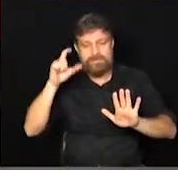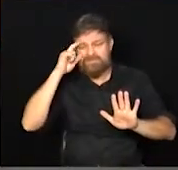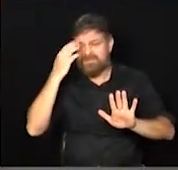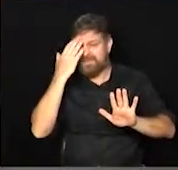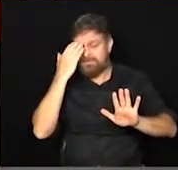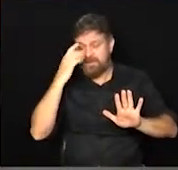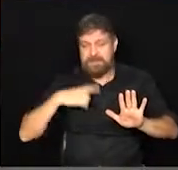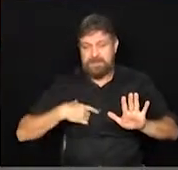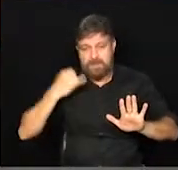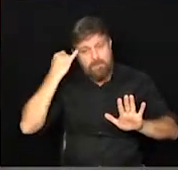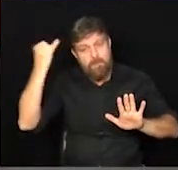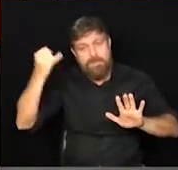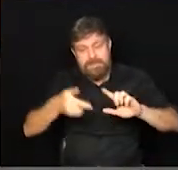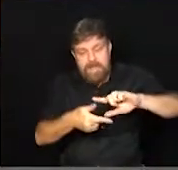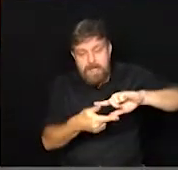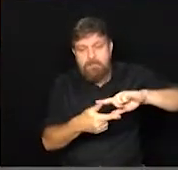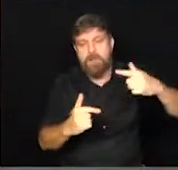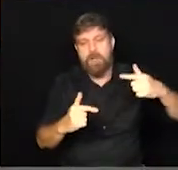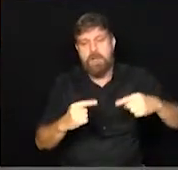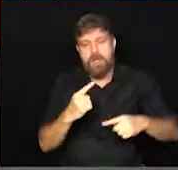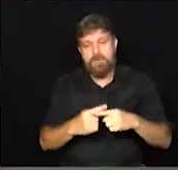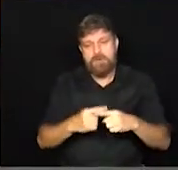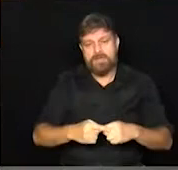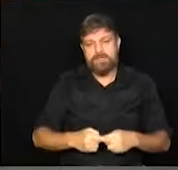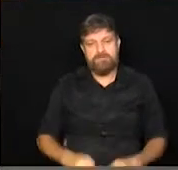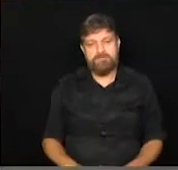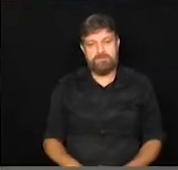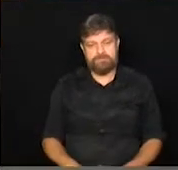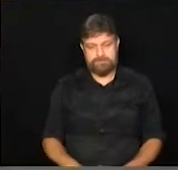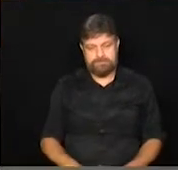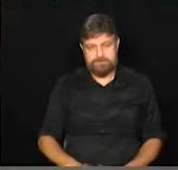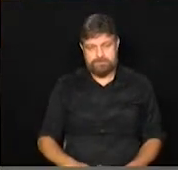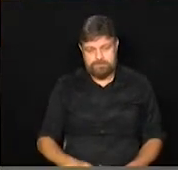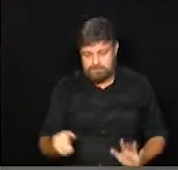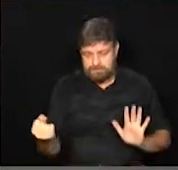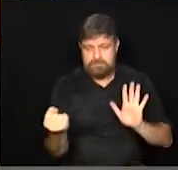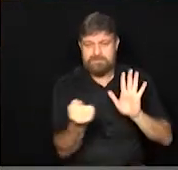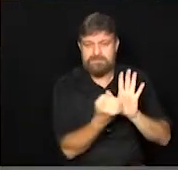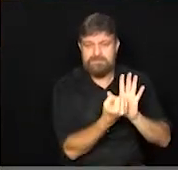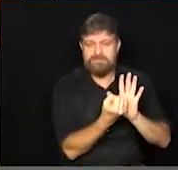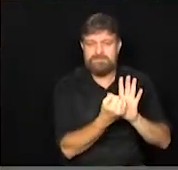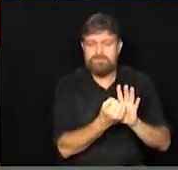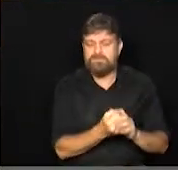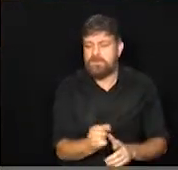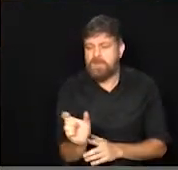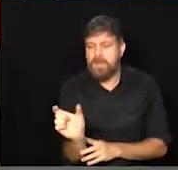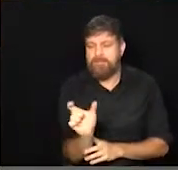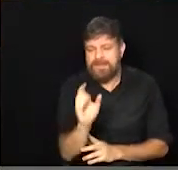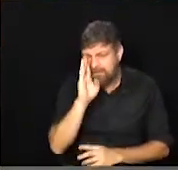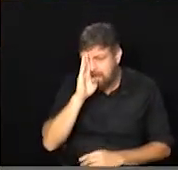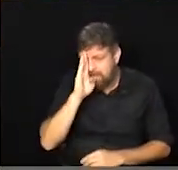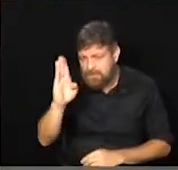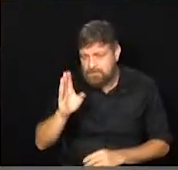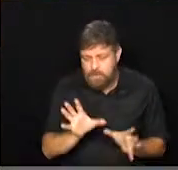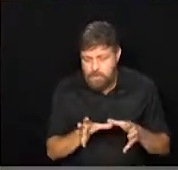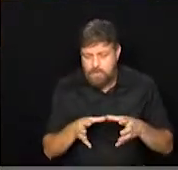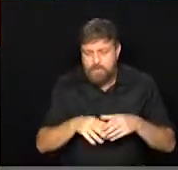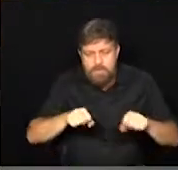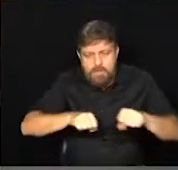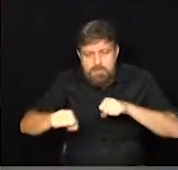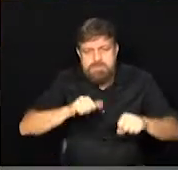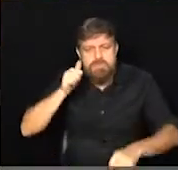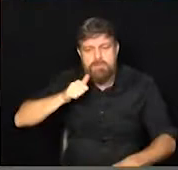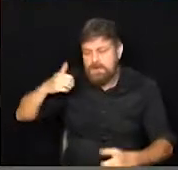porque ela foi o reconhecimento jurídico da palavra de ordem que as feministas sempre ao longo da